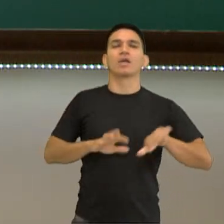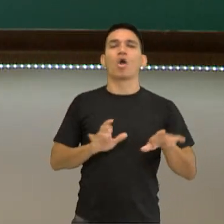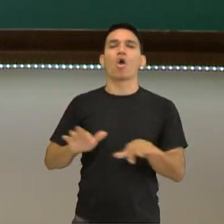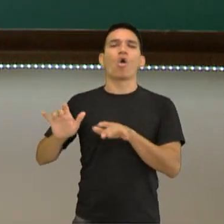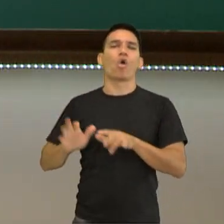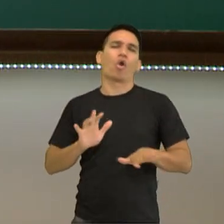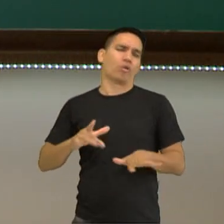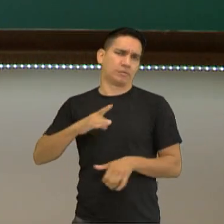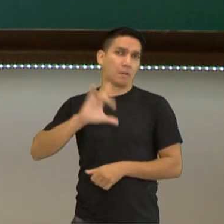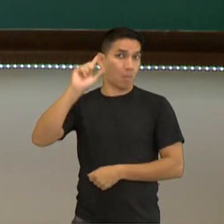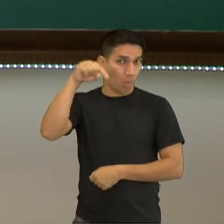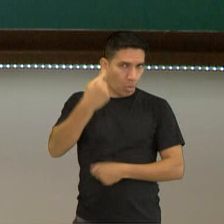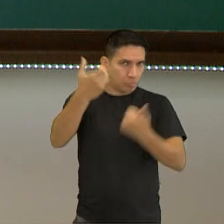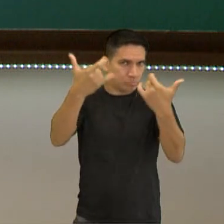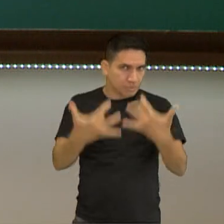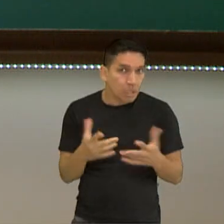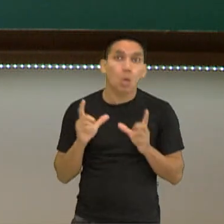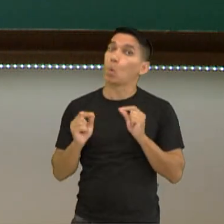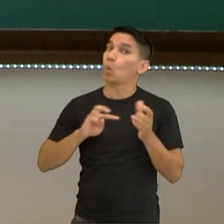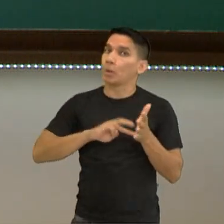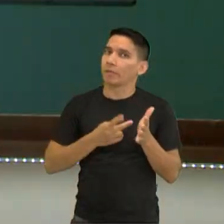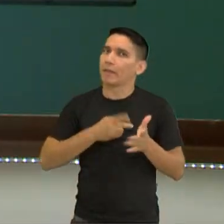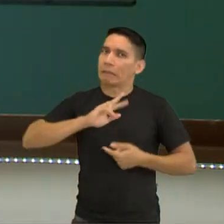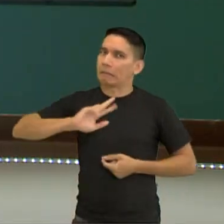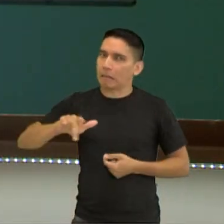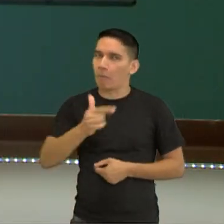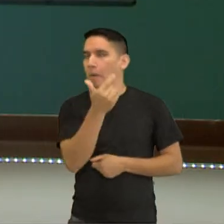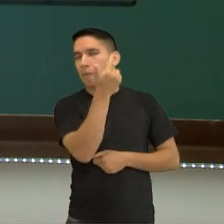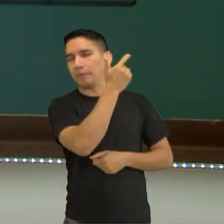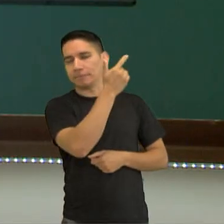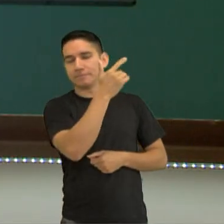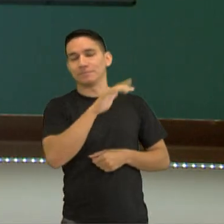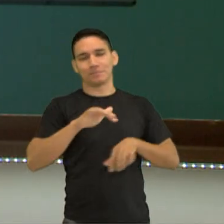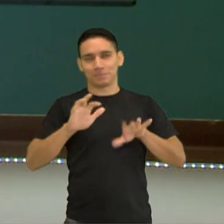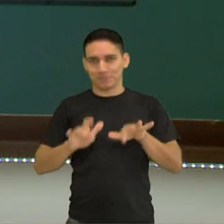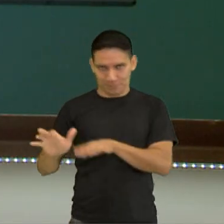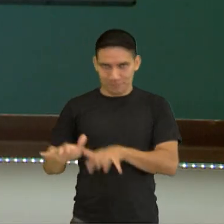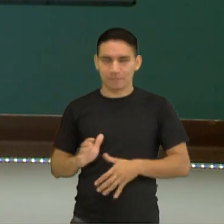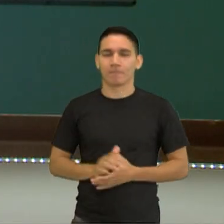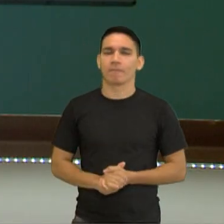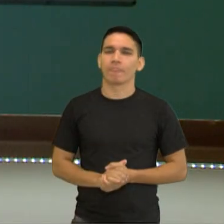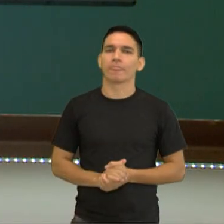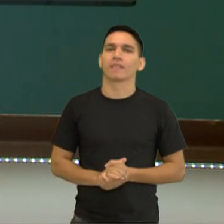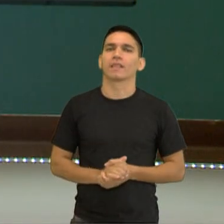que é isso, né? Não é aquele que brigou com a rosa, não, tá? Lembrando que